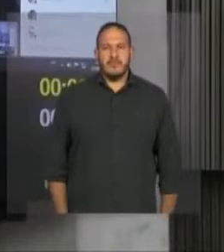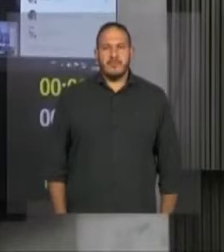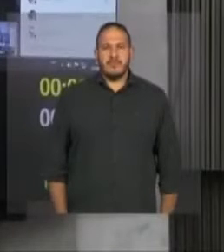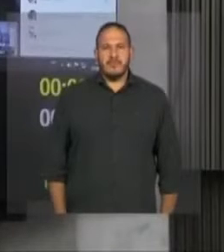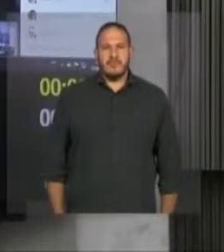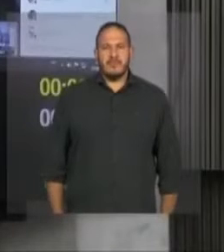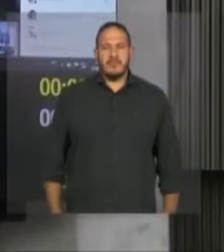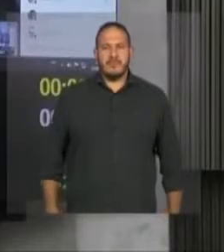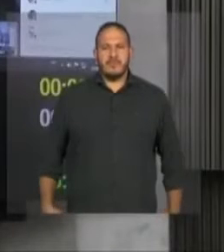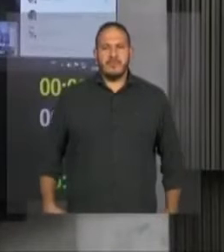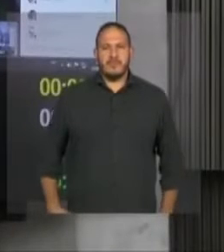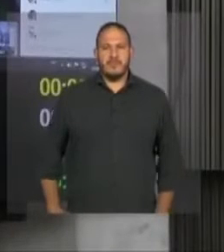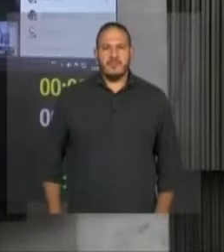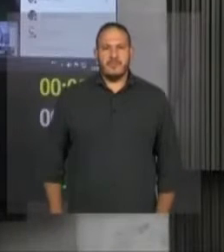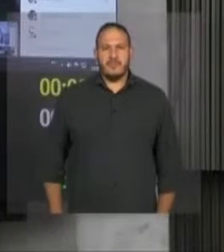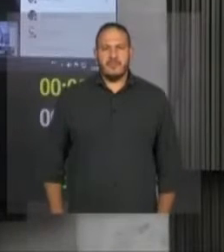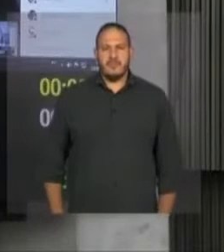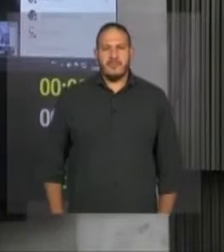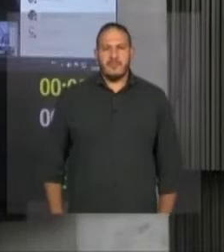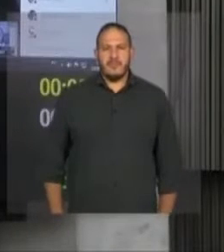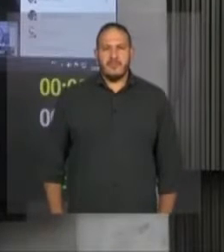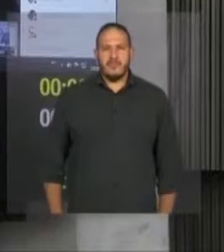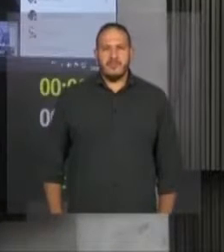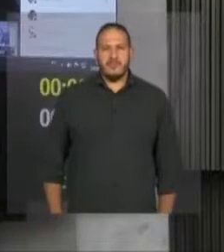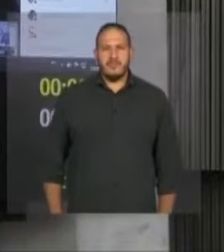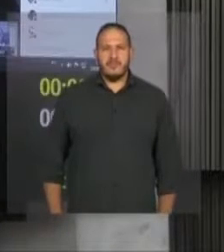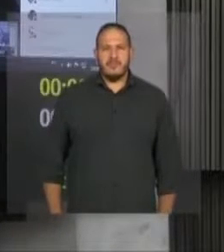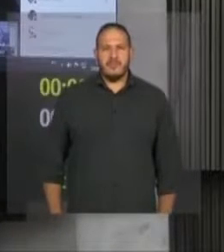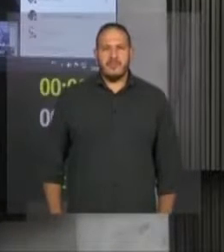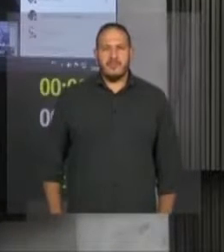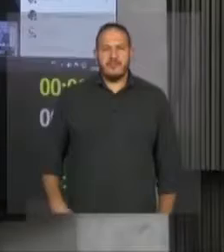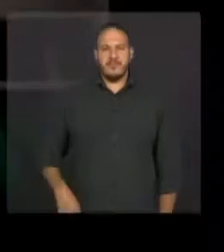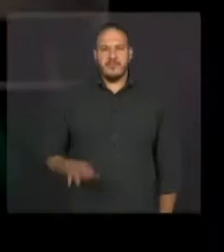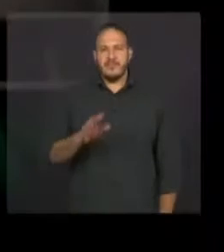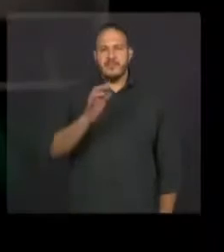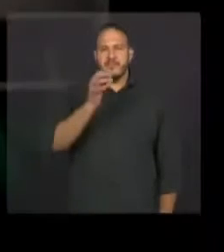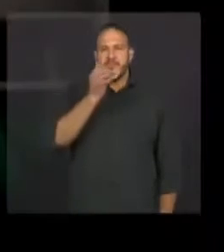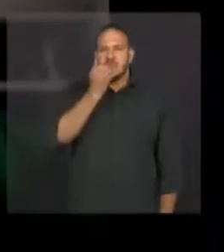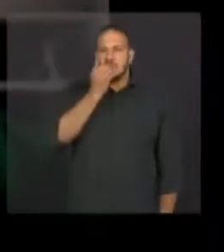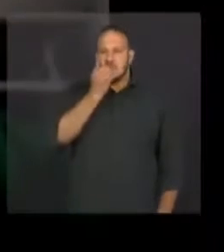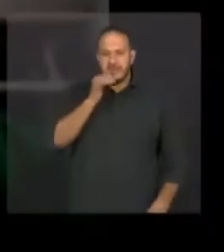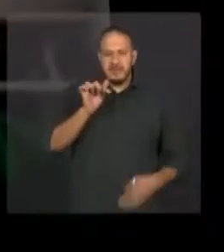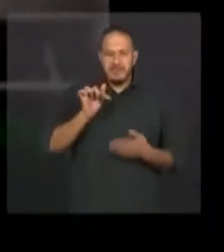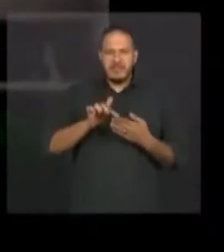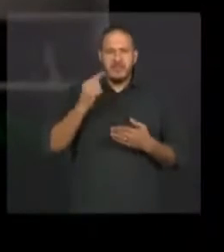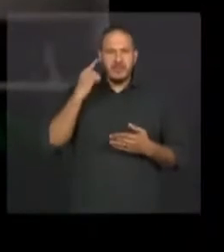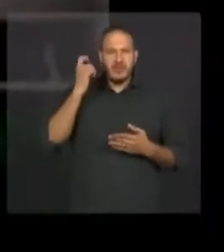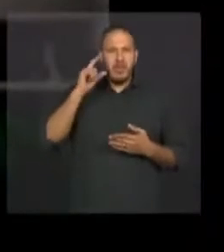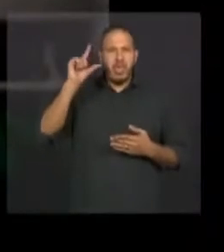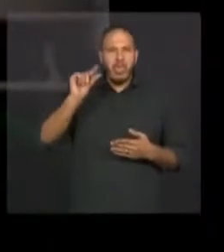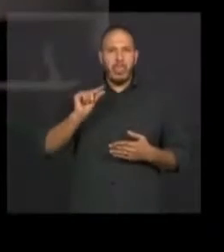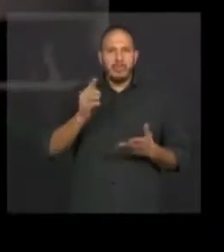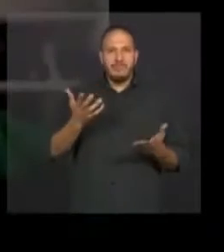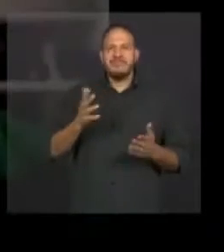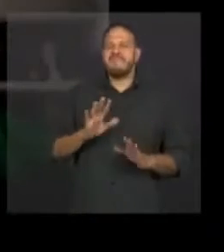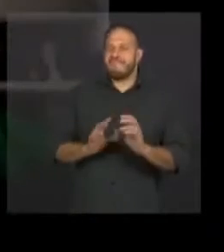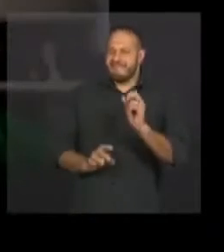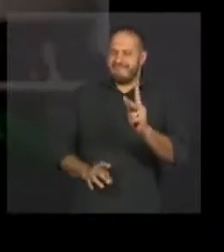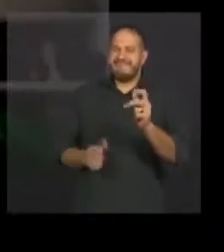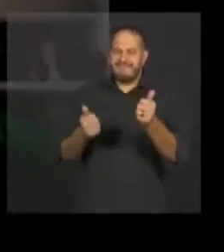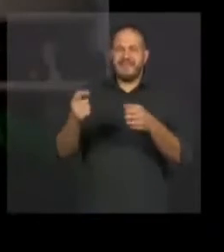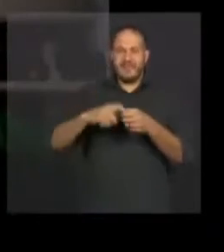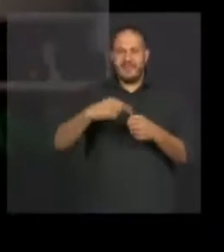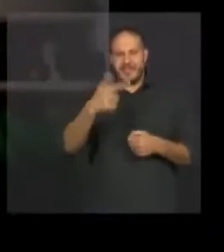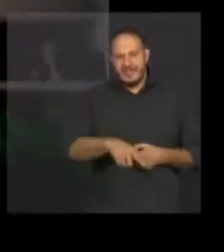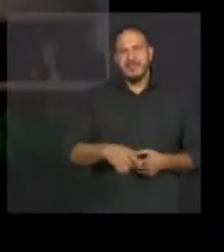Liga o som que vocês ligou o microfone, Soninha. Desculpe, não sei em que ponto foi, mas dizer que